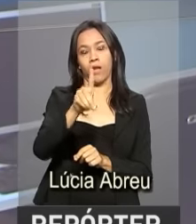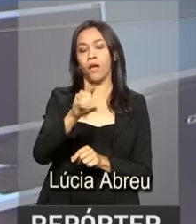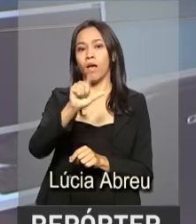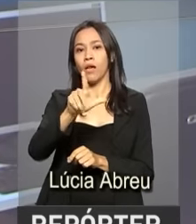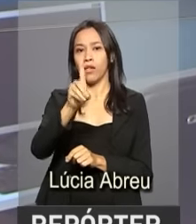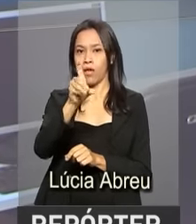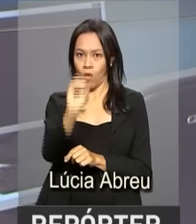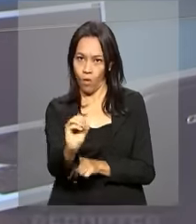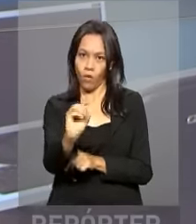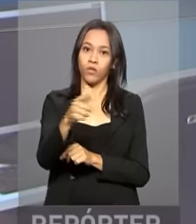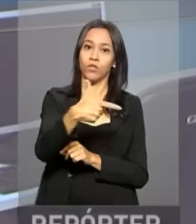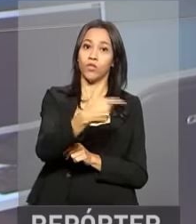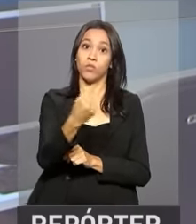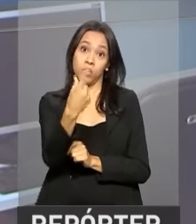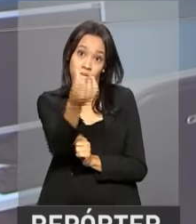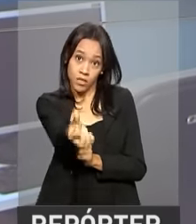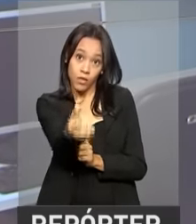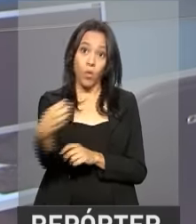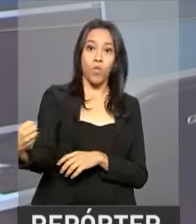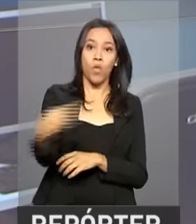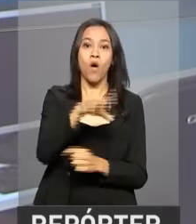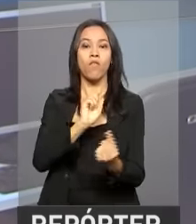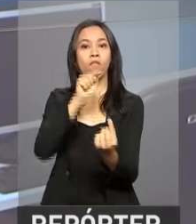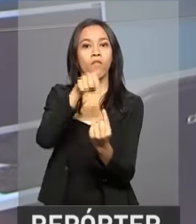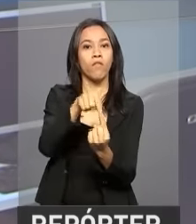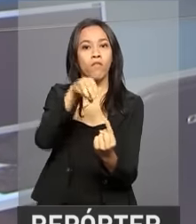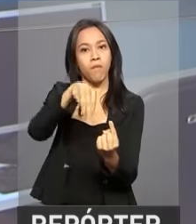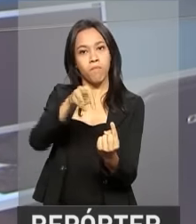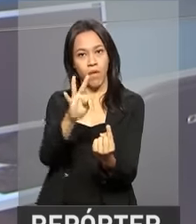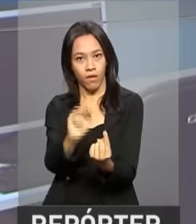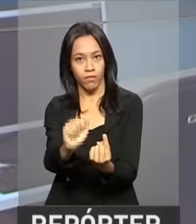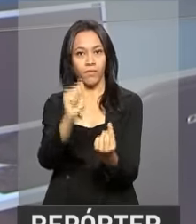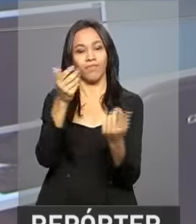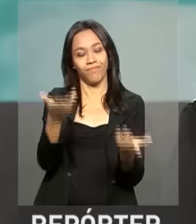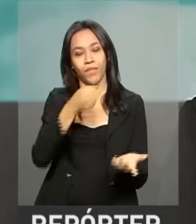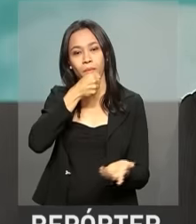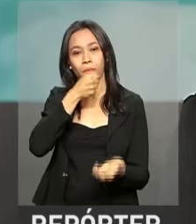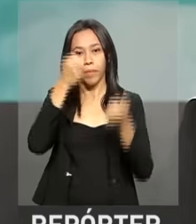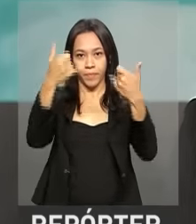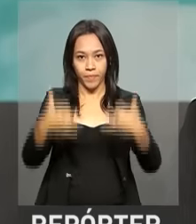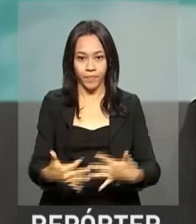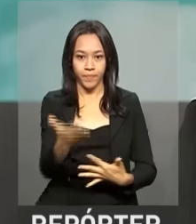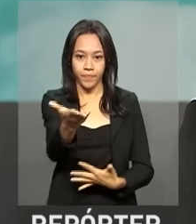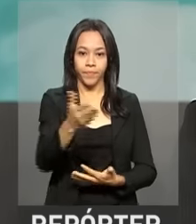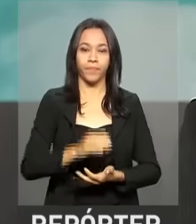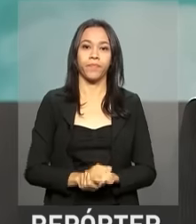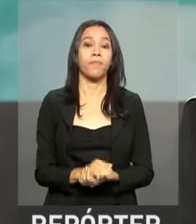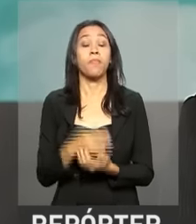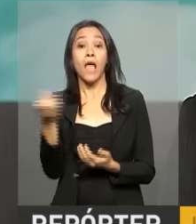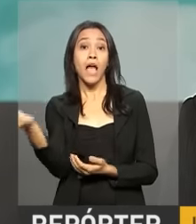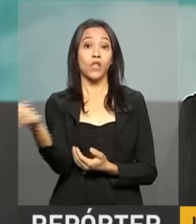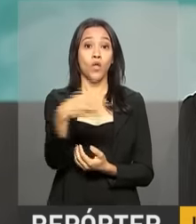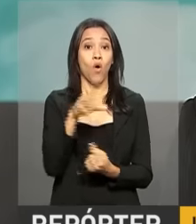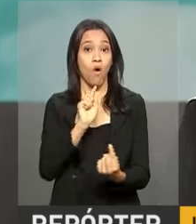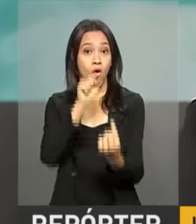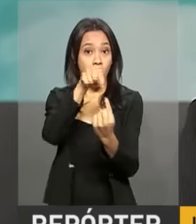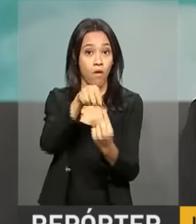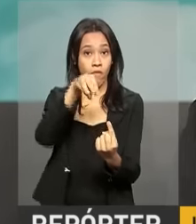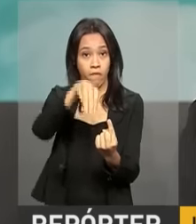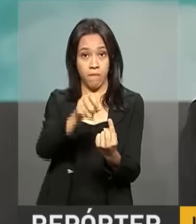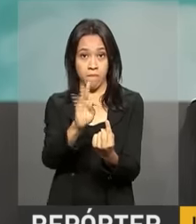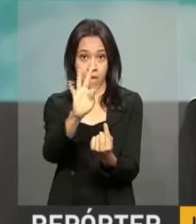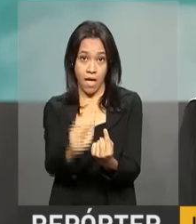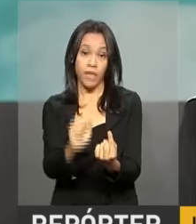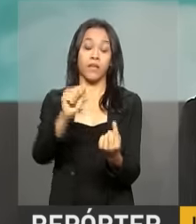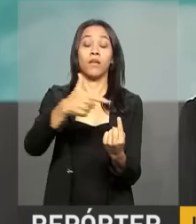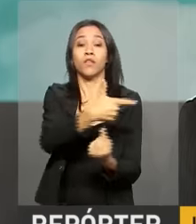nova meta fiscal quem tem os detalhes é o repórter João Pedro Neto a sanção da nova meta fiscal do setor público